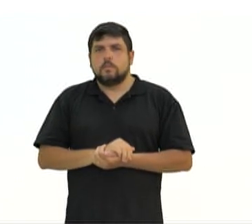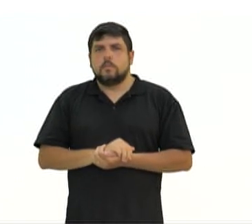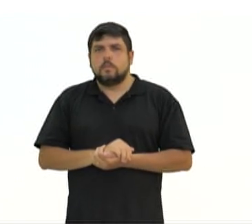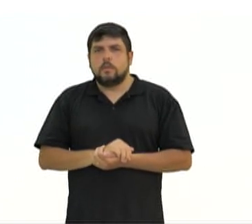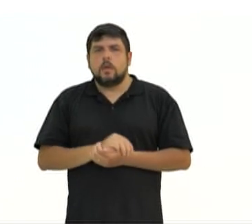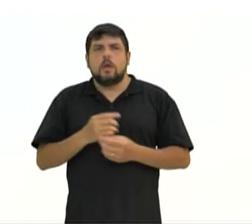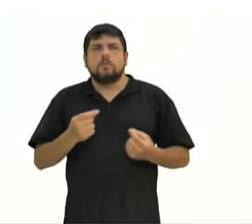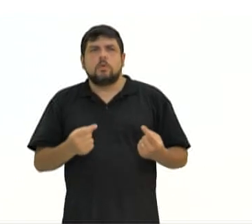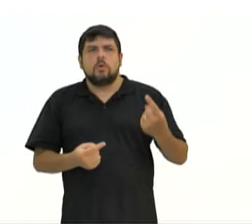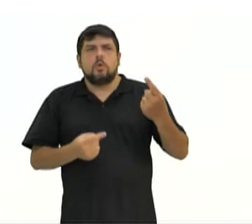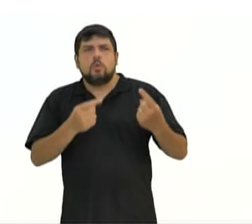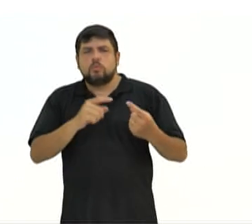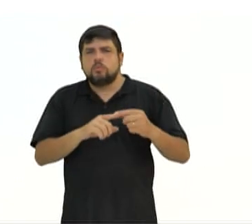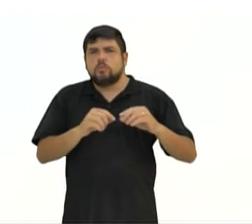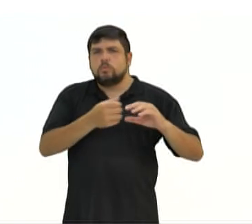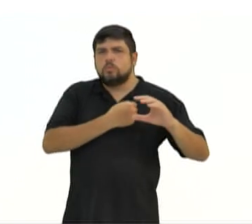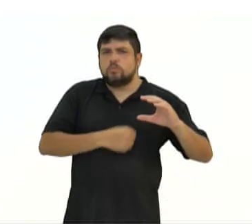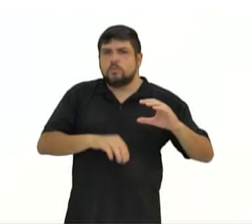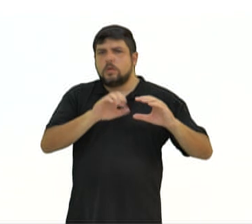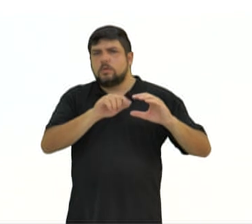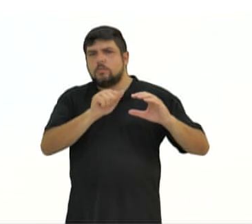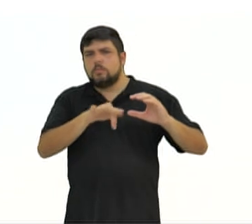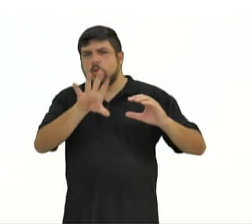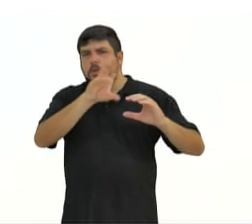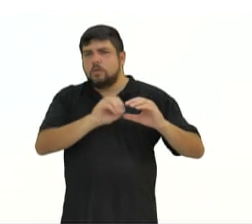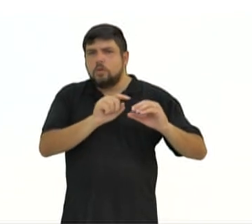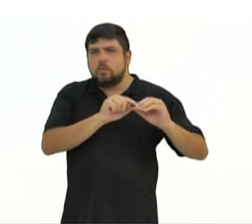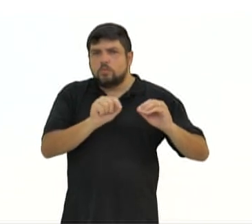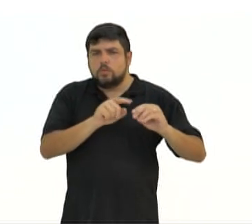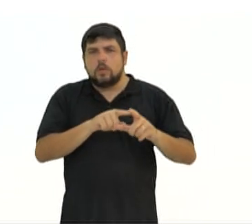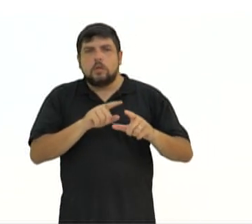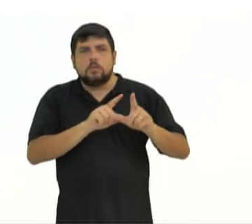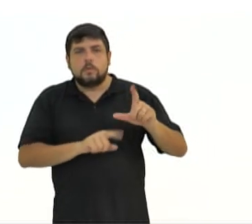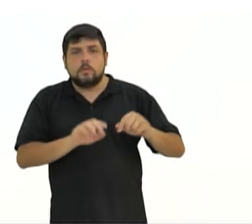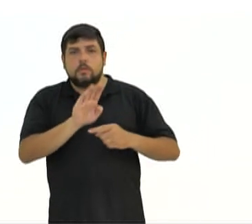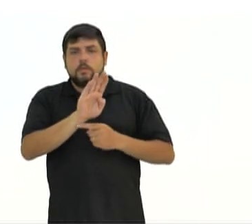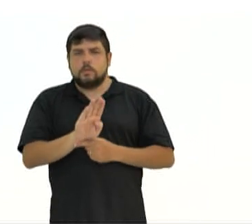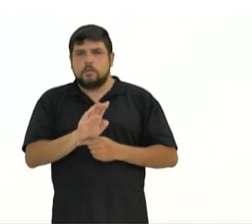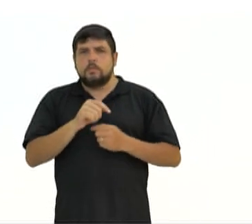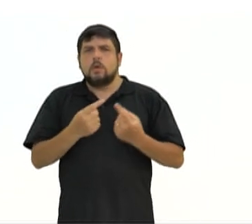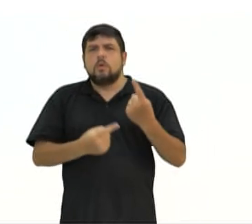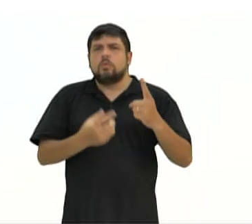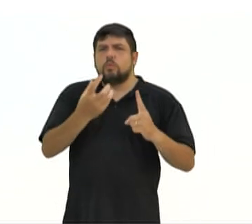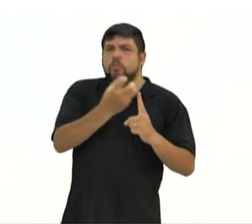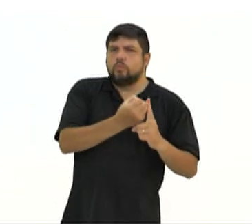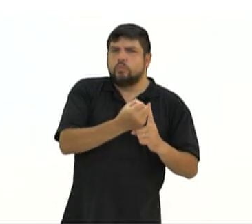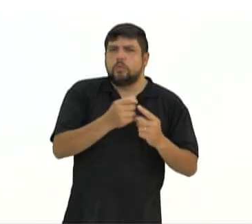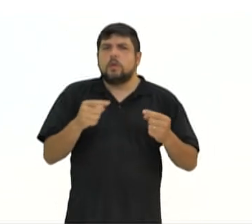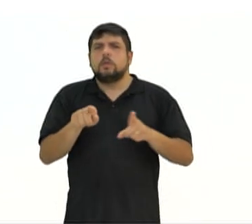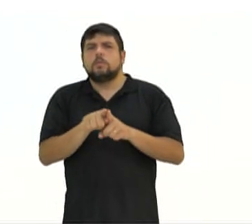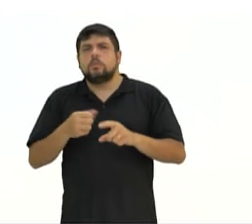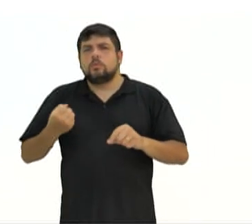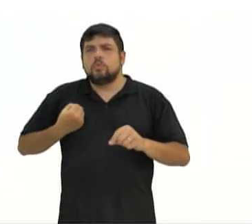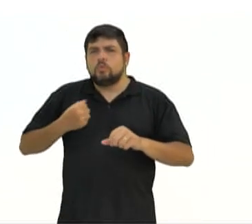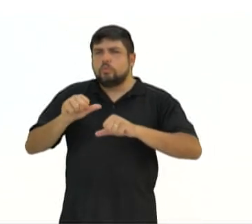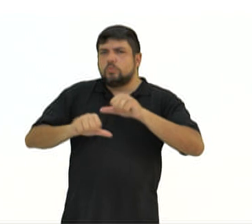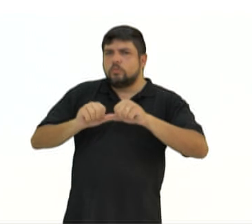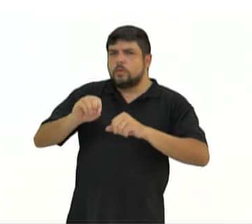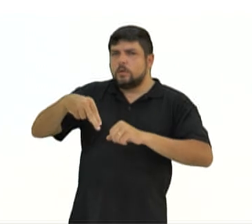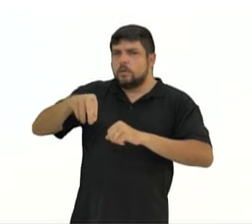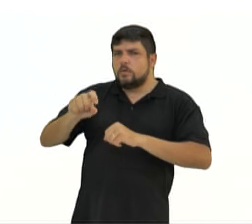estequiométricos pelo método da oxirredução. E letra B. Indique o elemento que se oxida, mostrando a variação dos números de